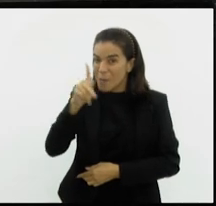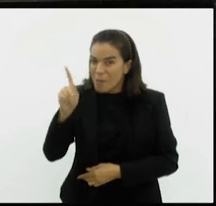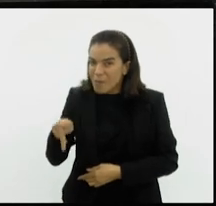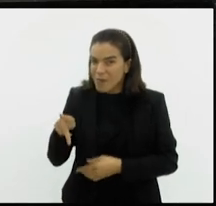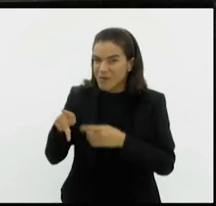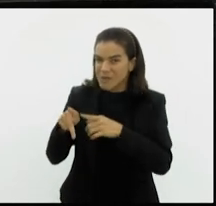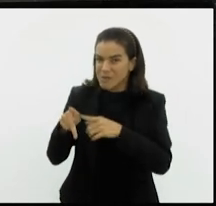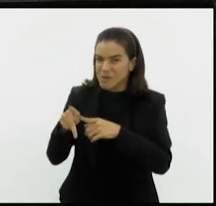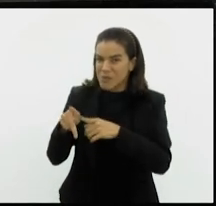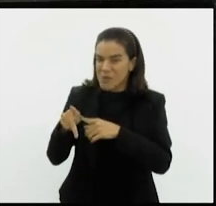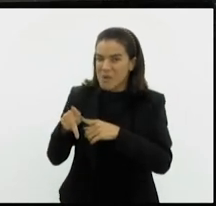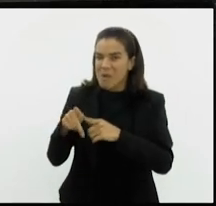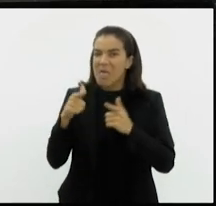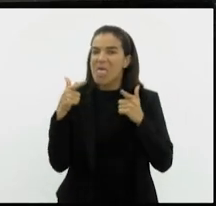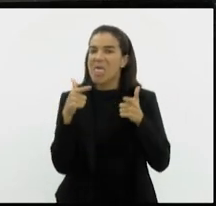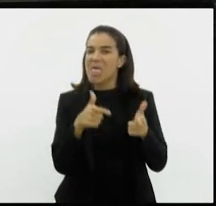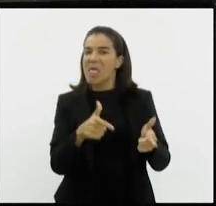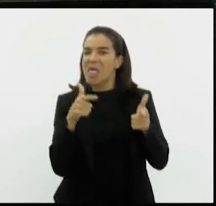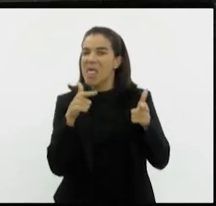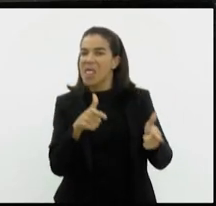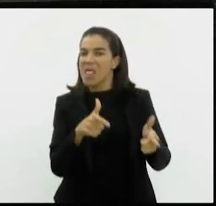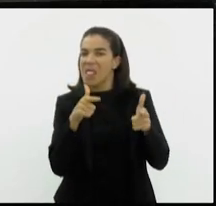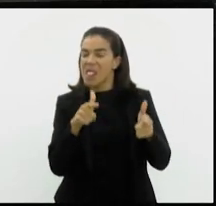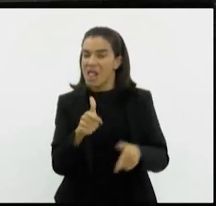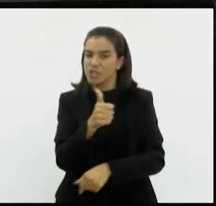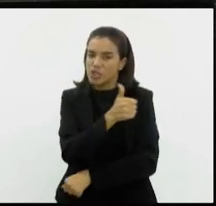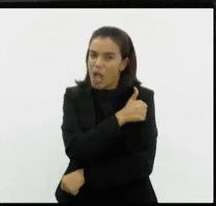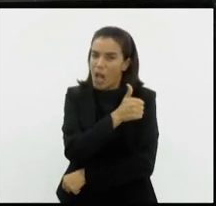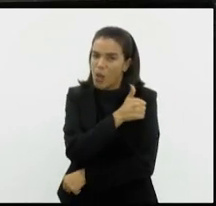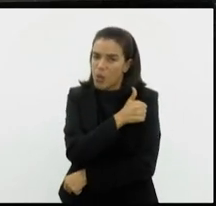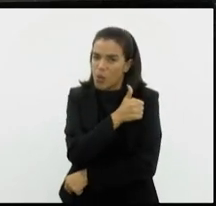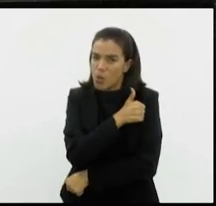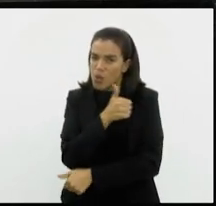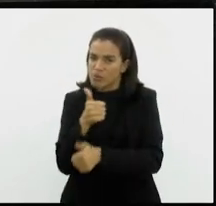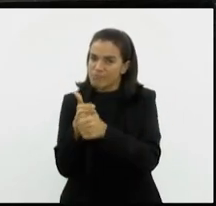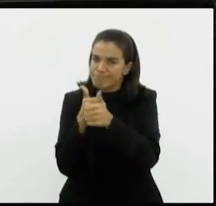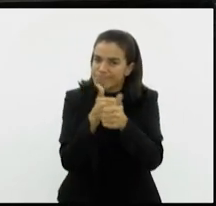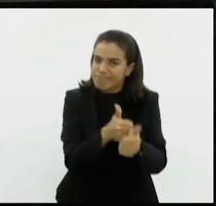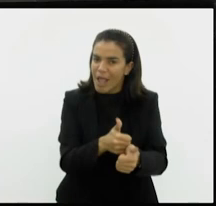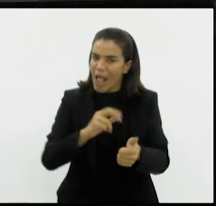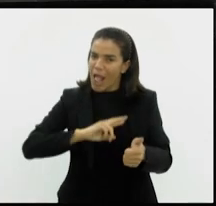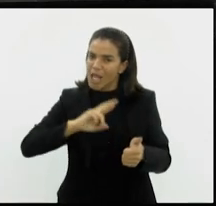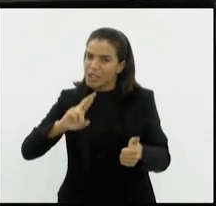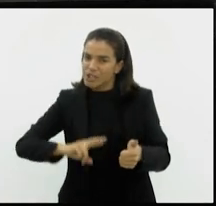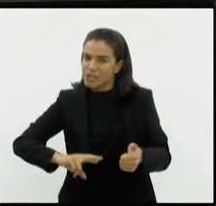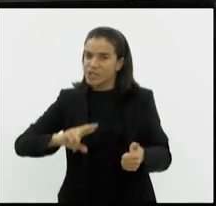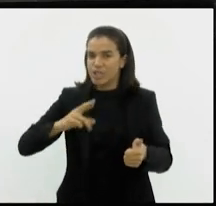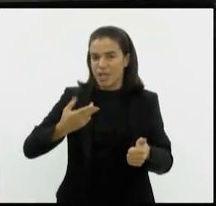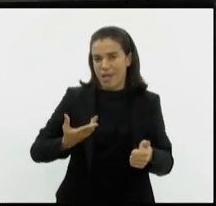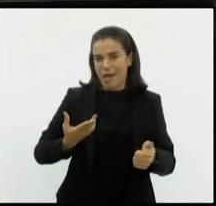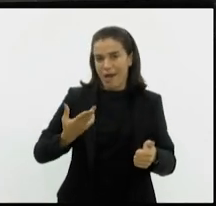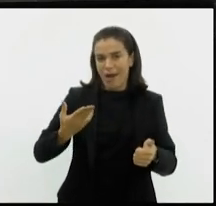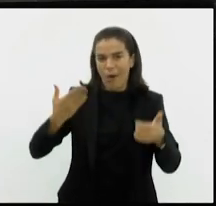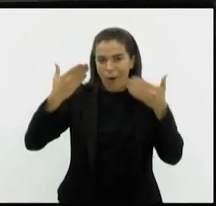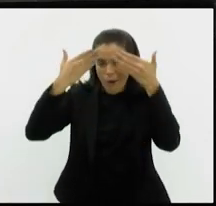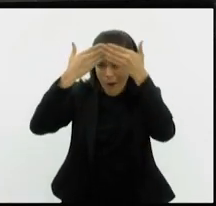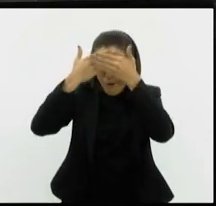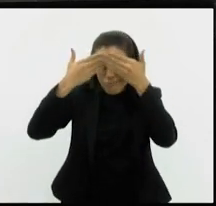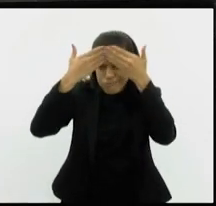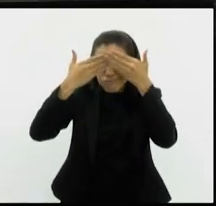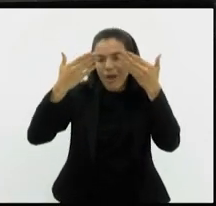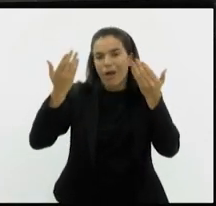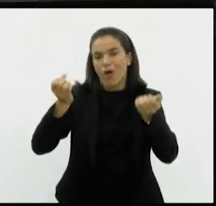professores debocham de alunas que segue umbanda o candom black quer dizer cultos afro-brasileiros Que diabo